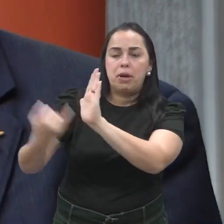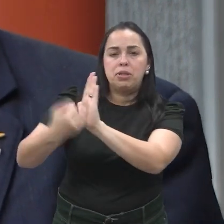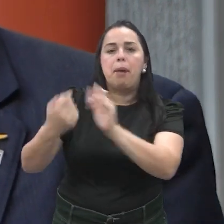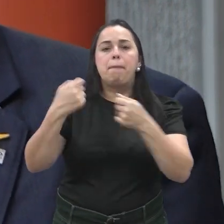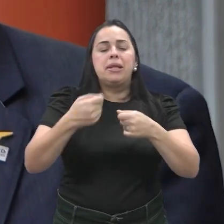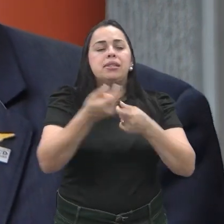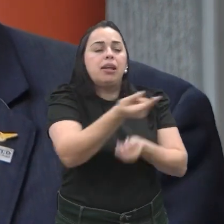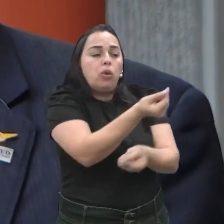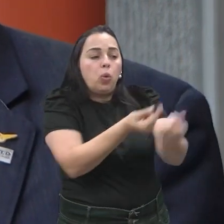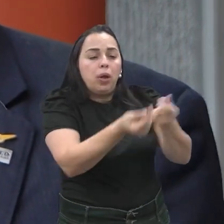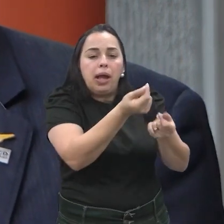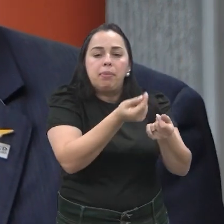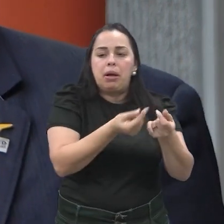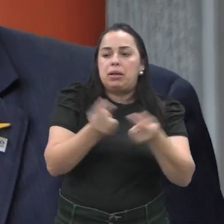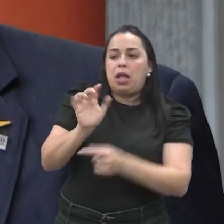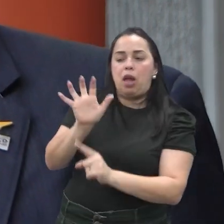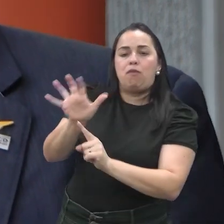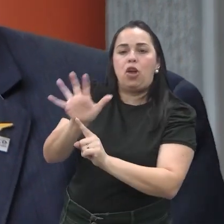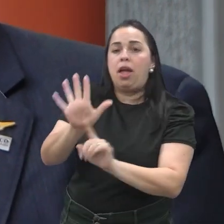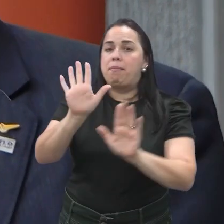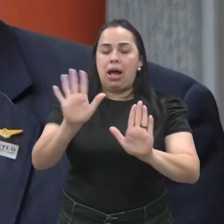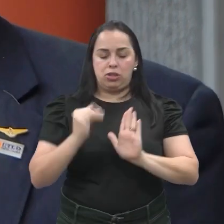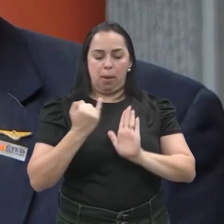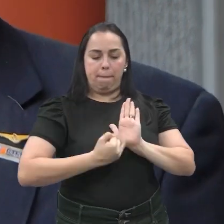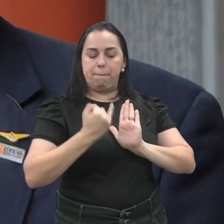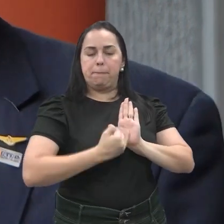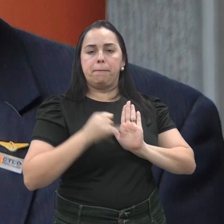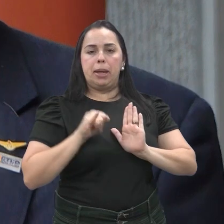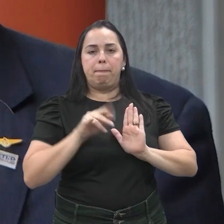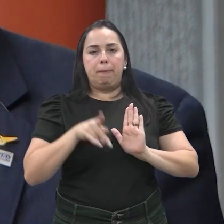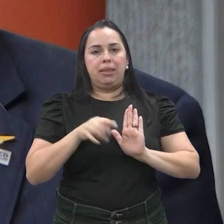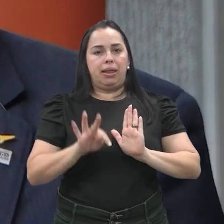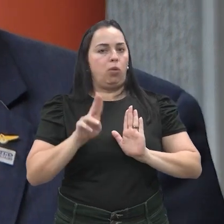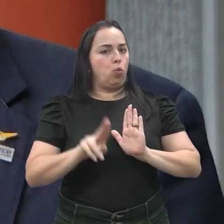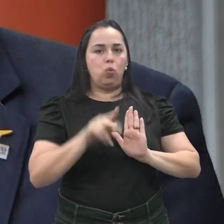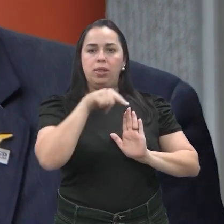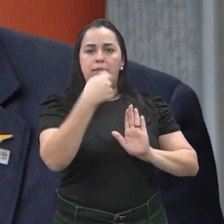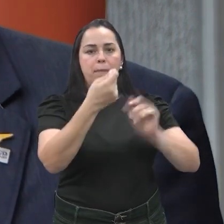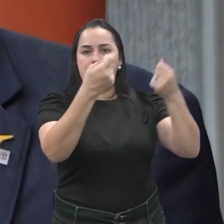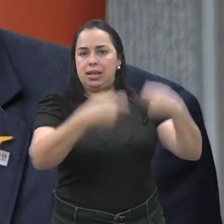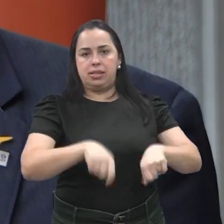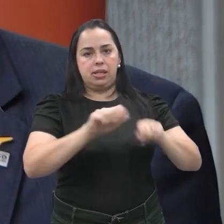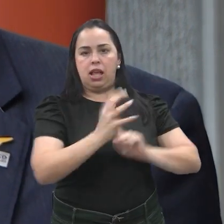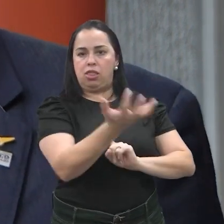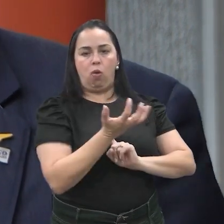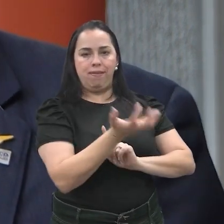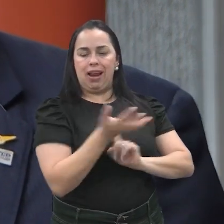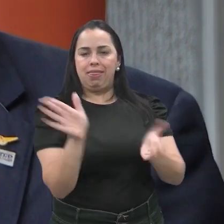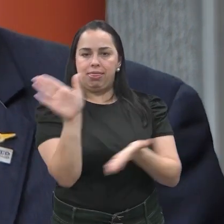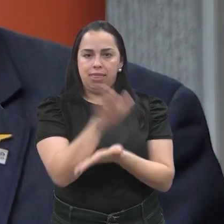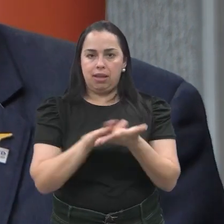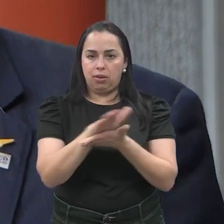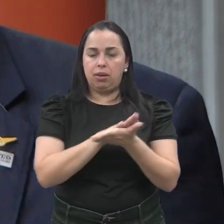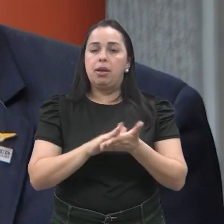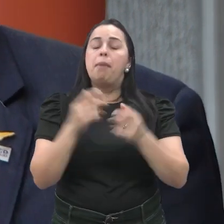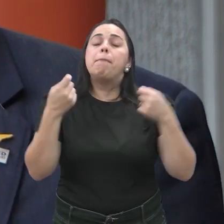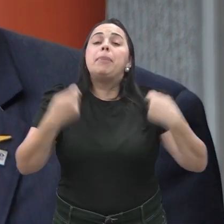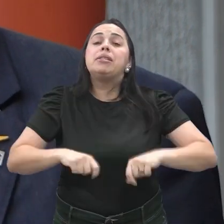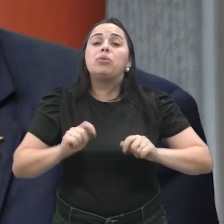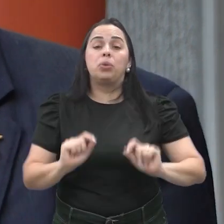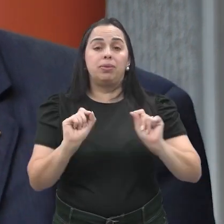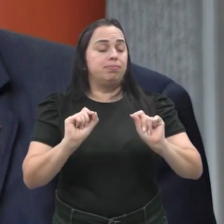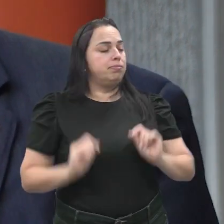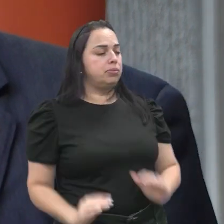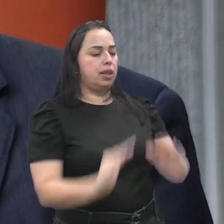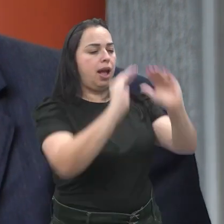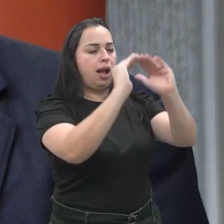dependem, da atividade econômica, né? Depende de eu ter a propriedade daquele imóvel, né, da propriedade daquele espaço.